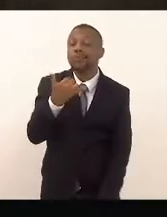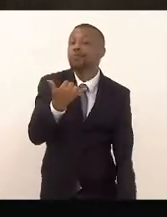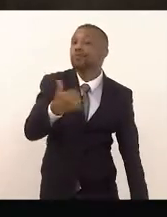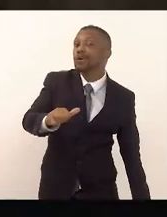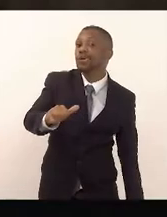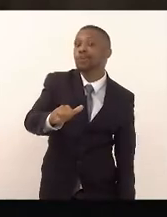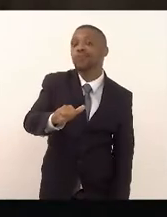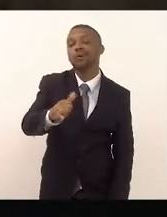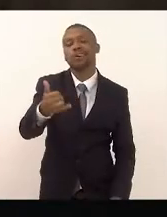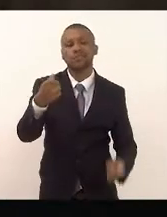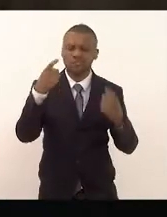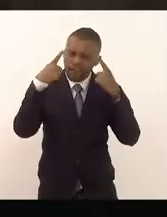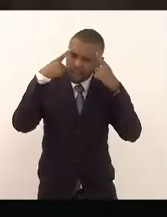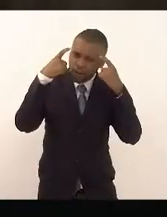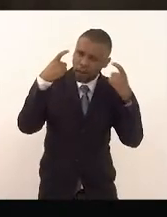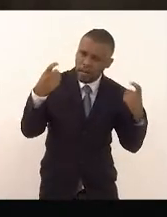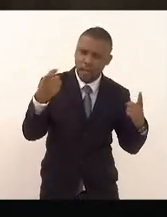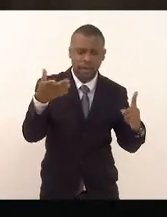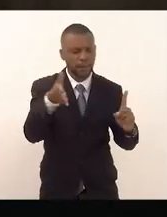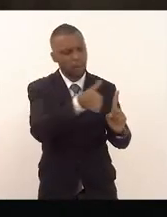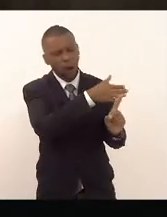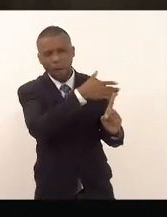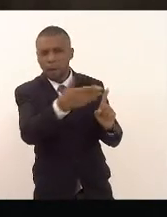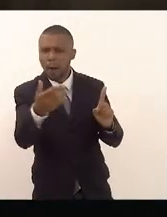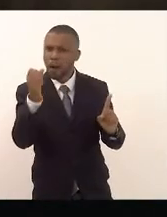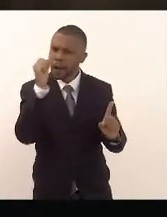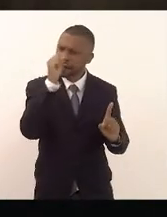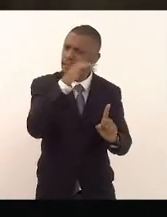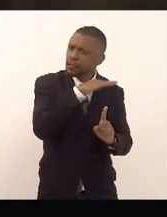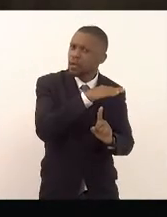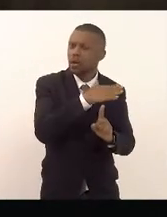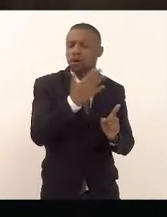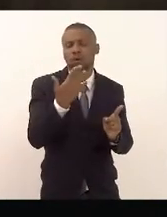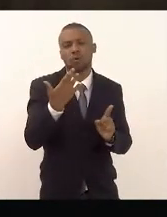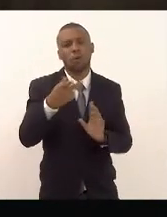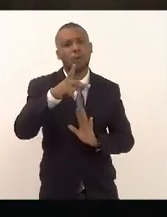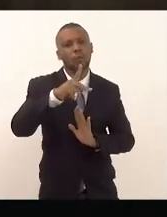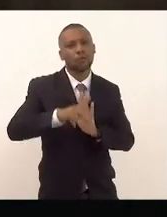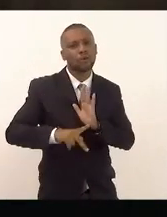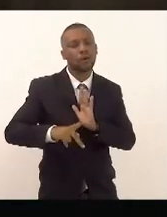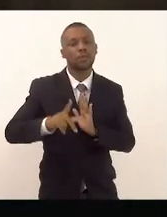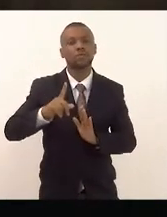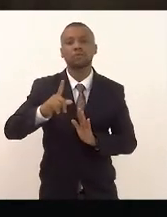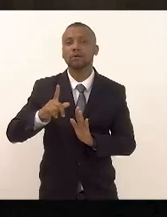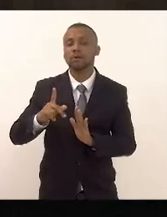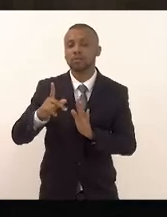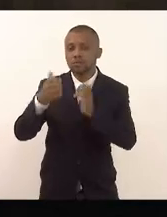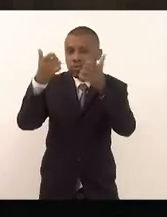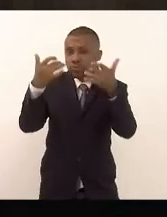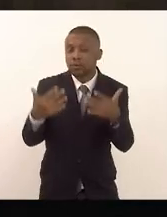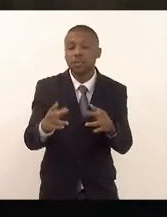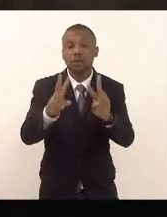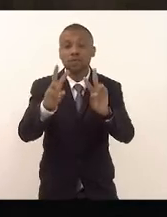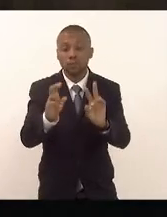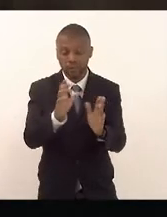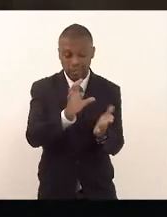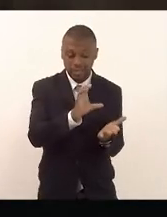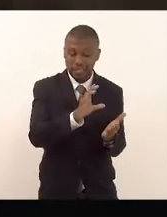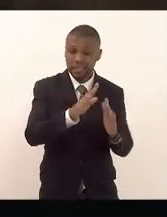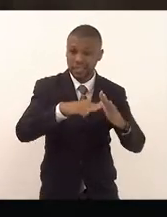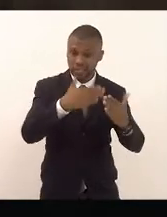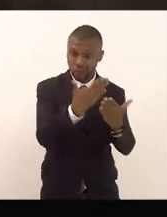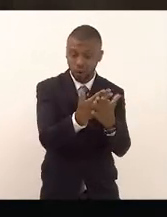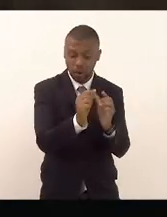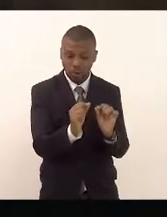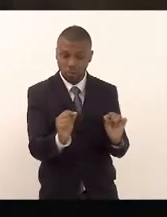de violências, né? O projeto estabelece nas unidades da FAETEC e Centros de